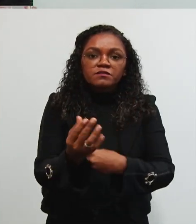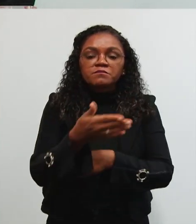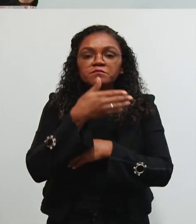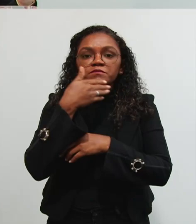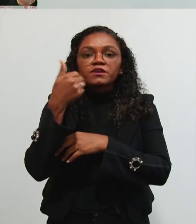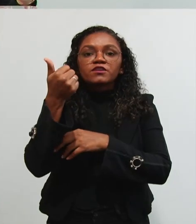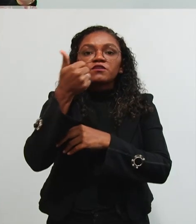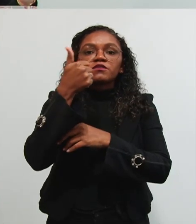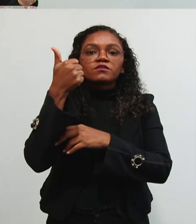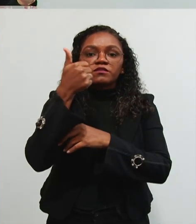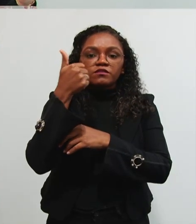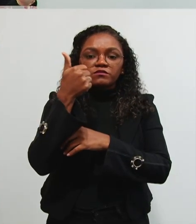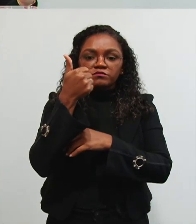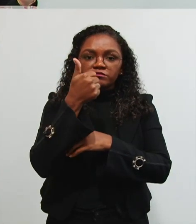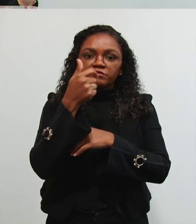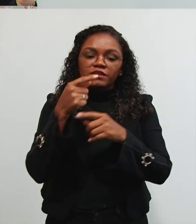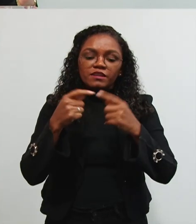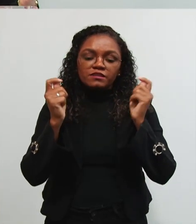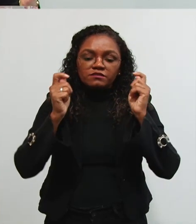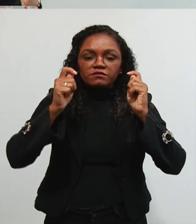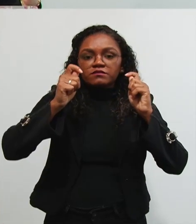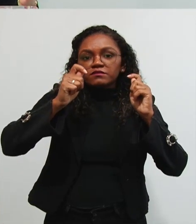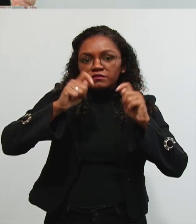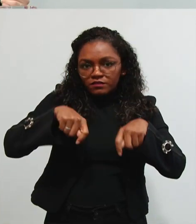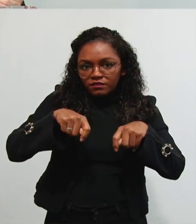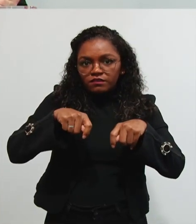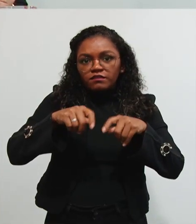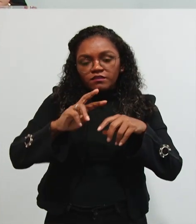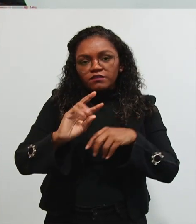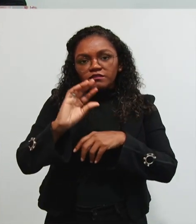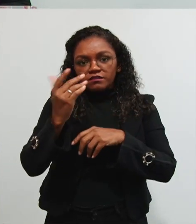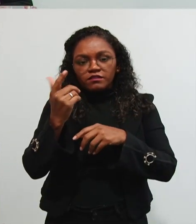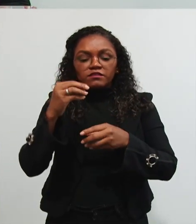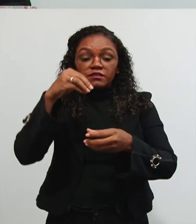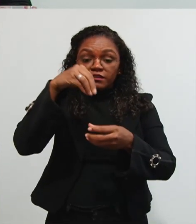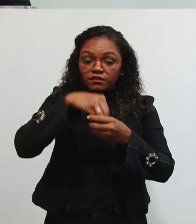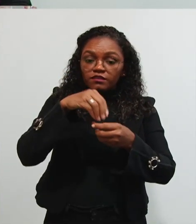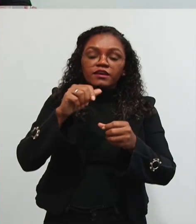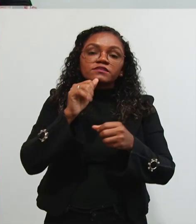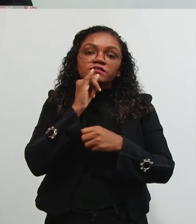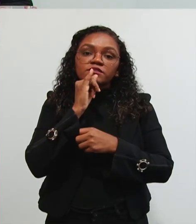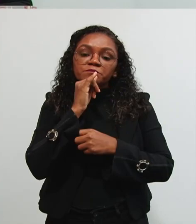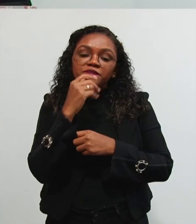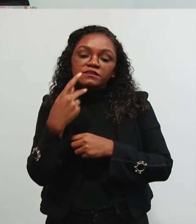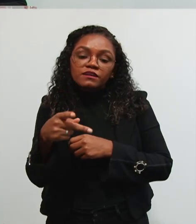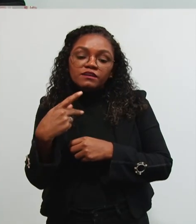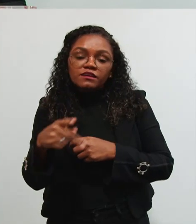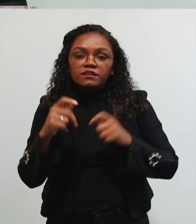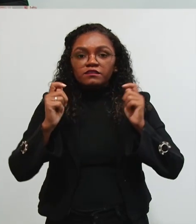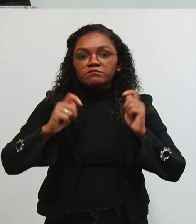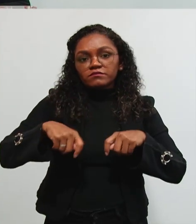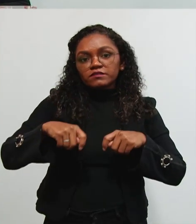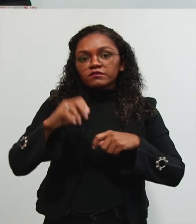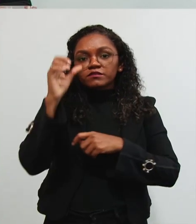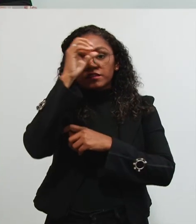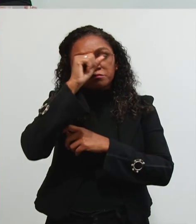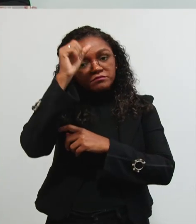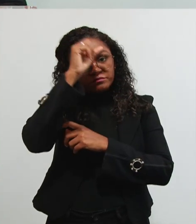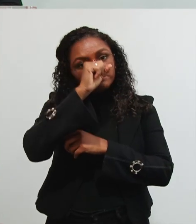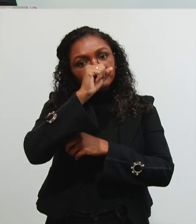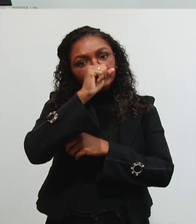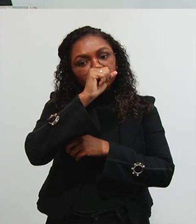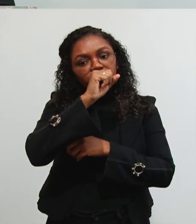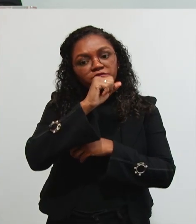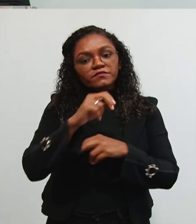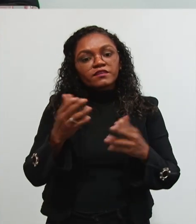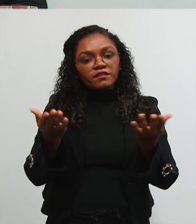máximo possível, né, que ela possa, lógico, dentro, né, das possibilidades dela, a aprendizagem. E